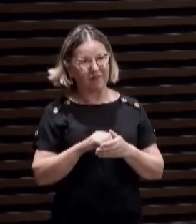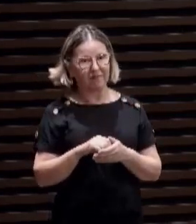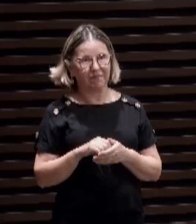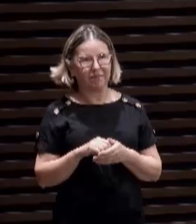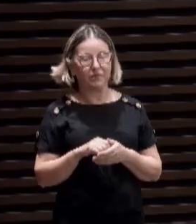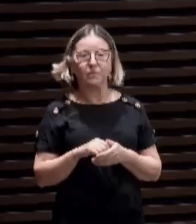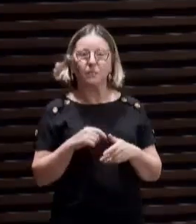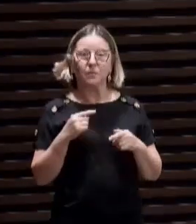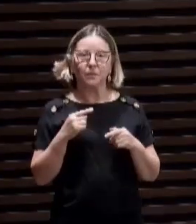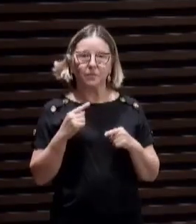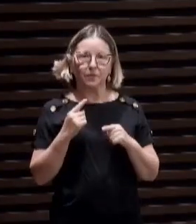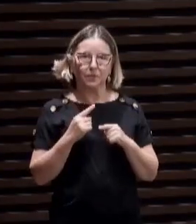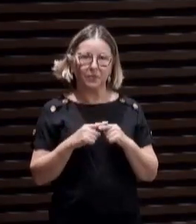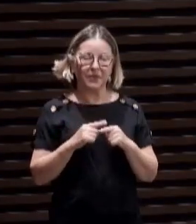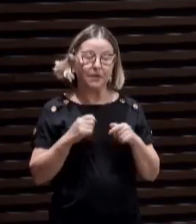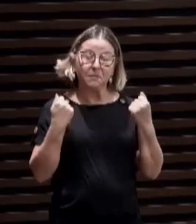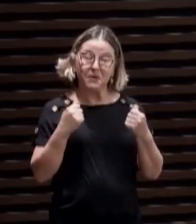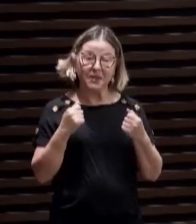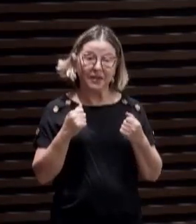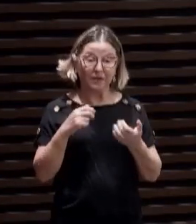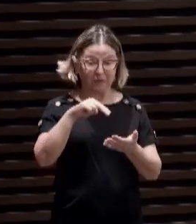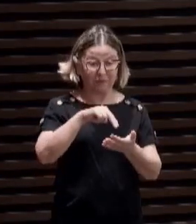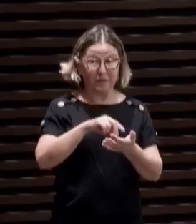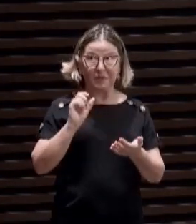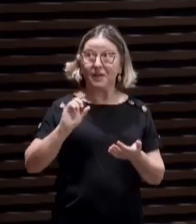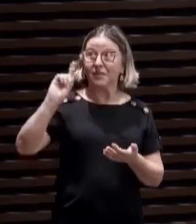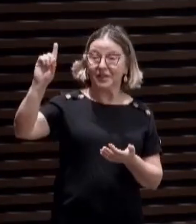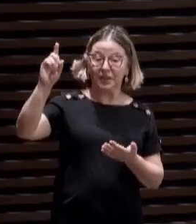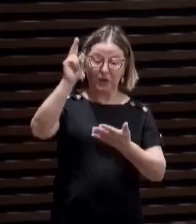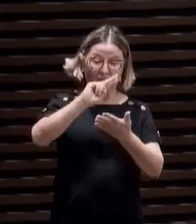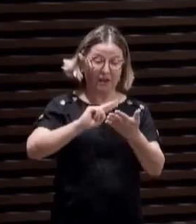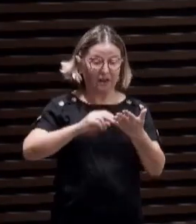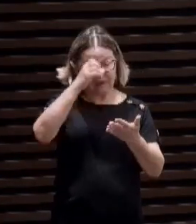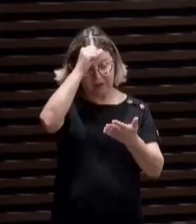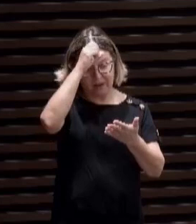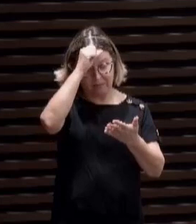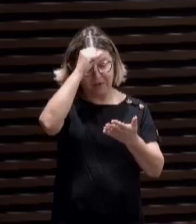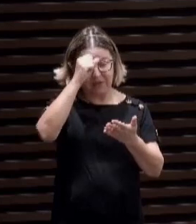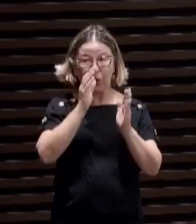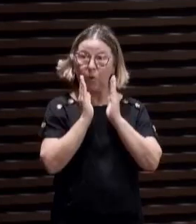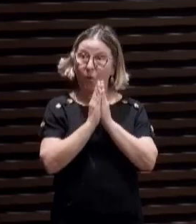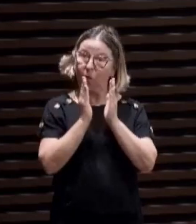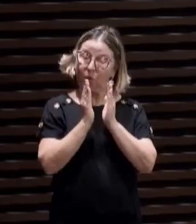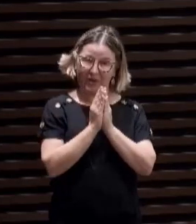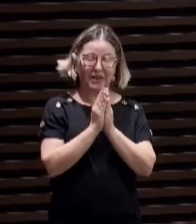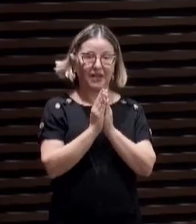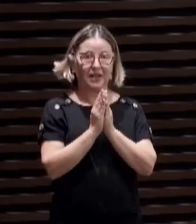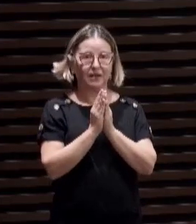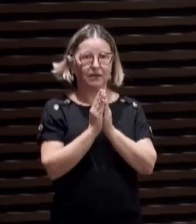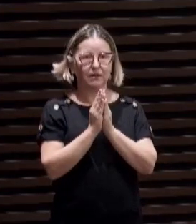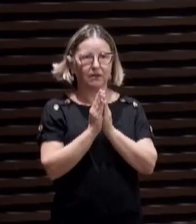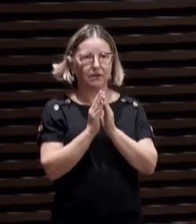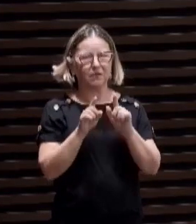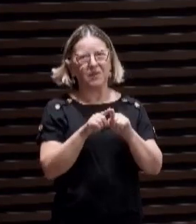apegados à palavra de Deus, lemos a palavra, oramos, edificamos os nossos lares mediante a palavra de Deus, mas aí o